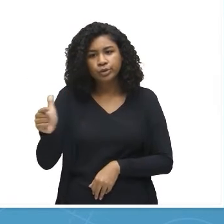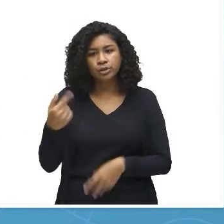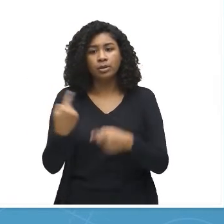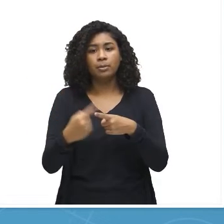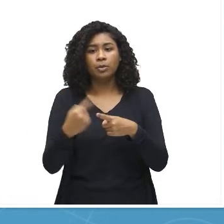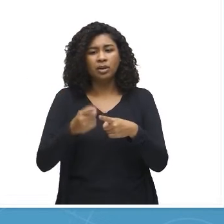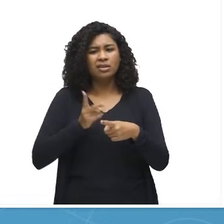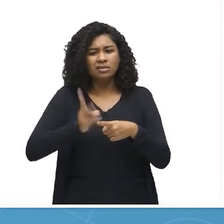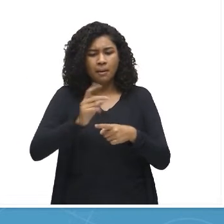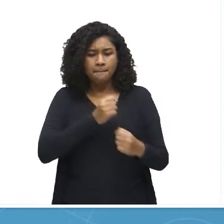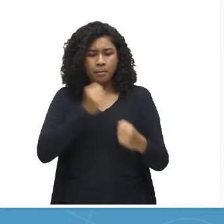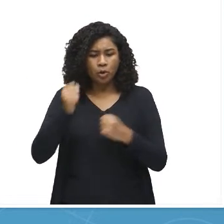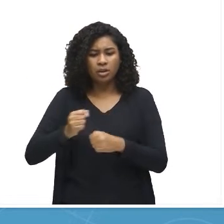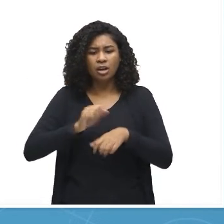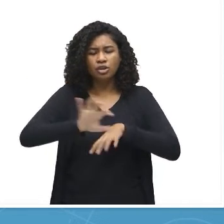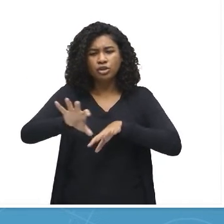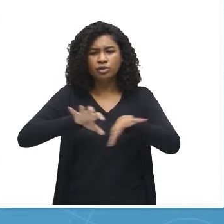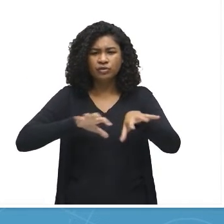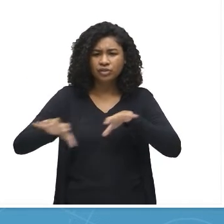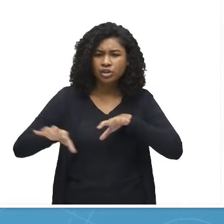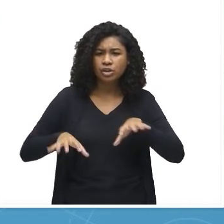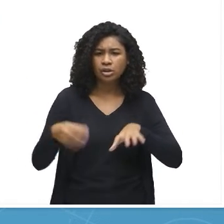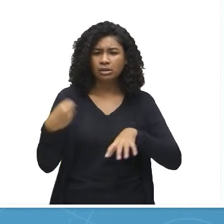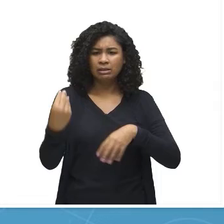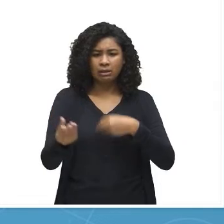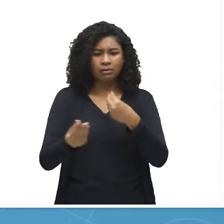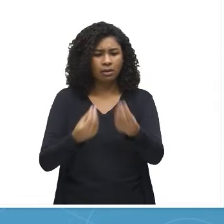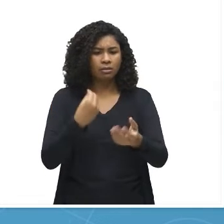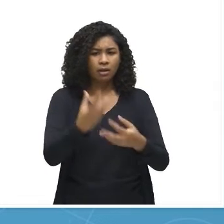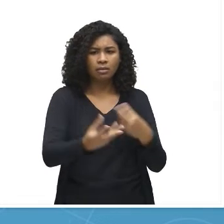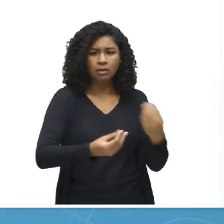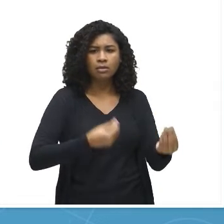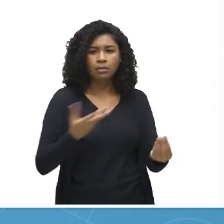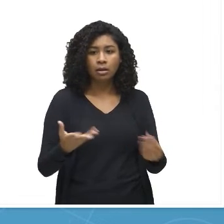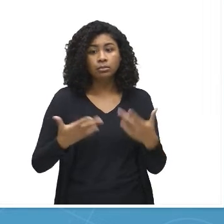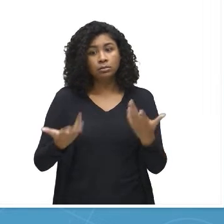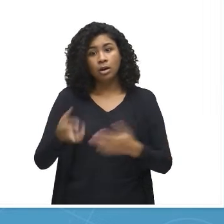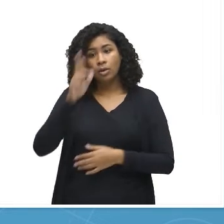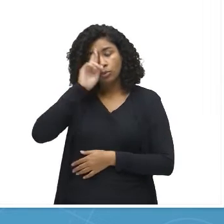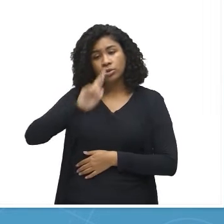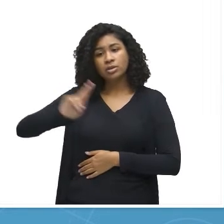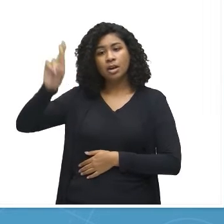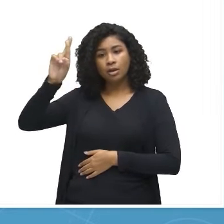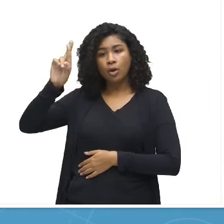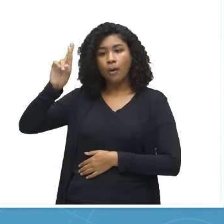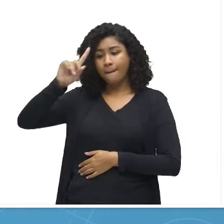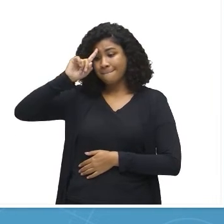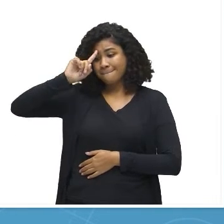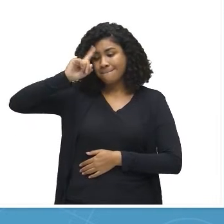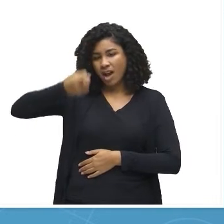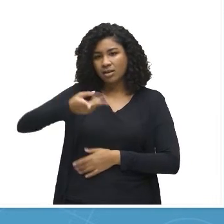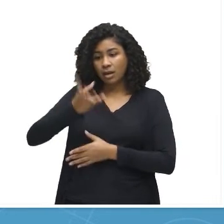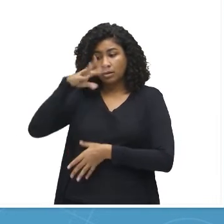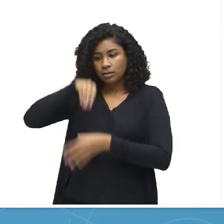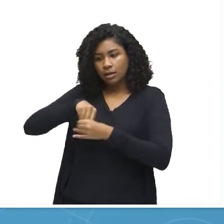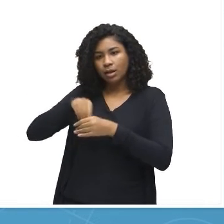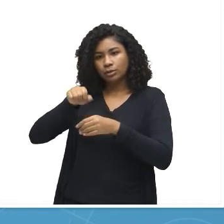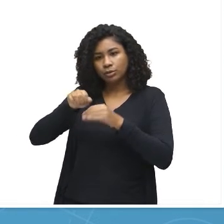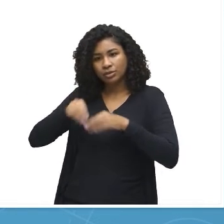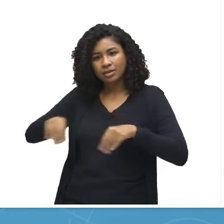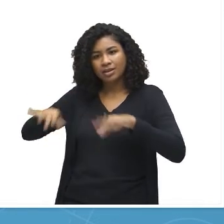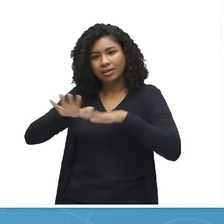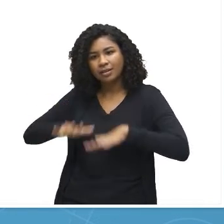de divisão, os senhores feudais, eles mandam dentro dos seus territórios. Então você vai ver